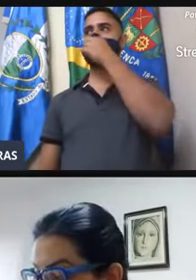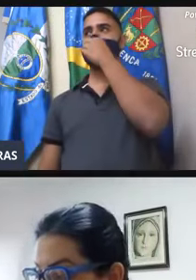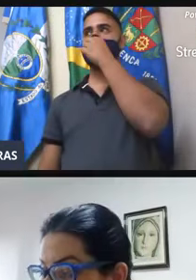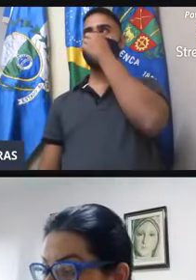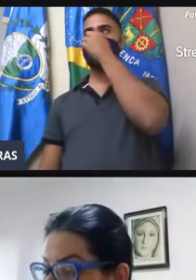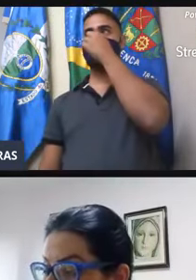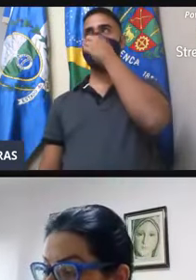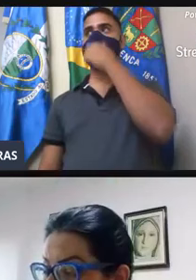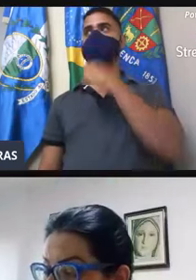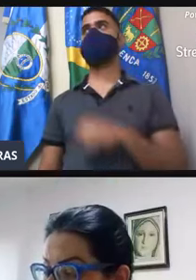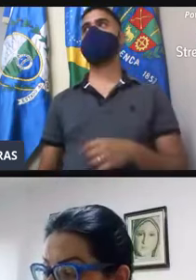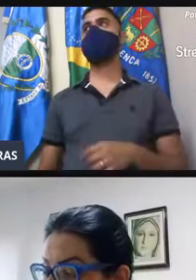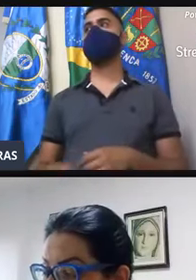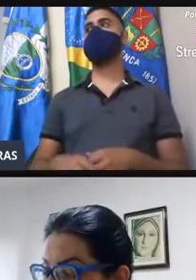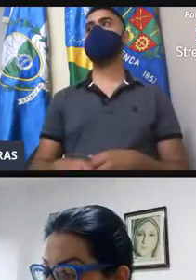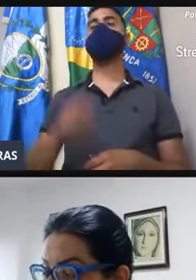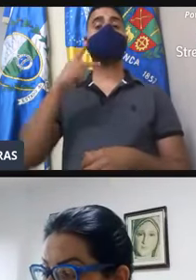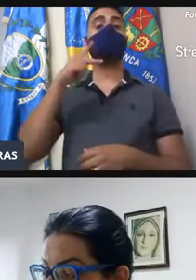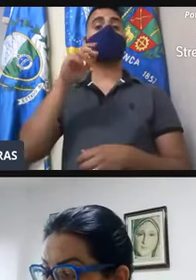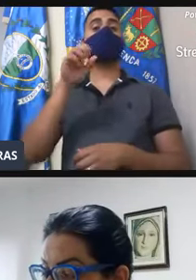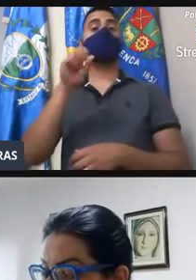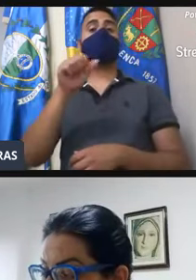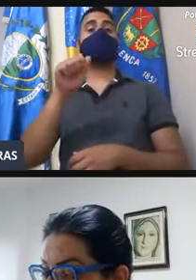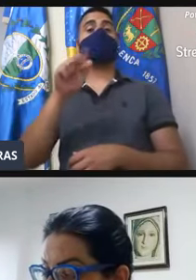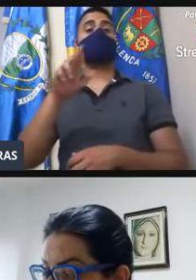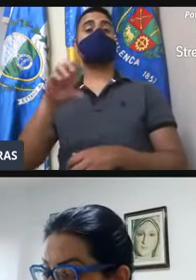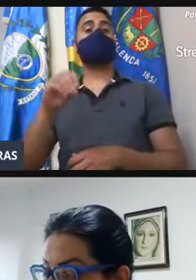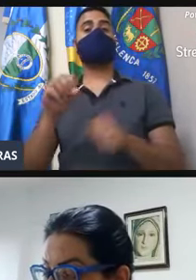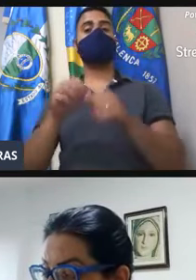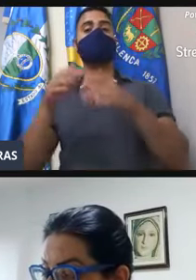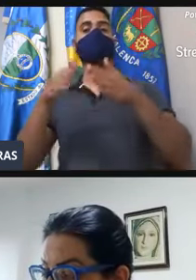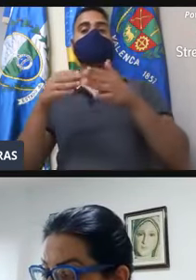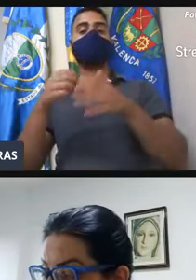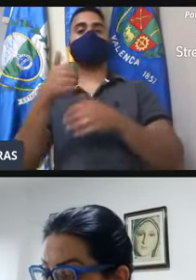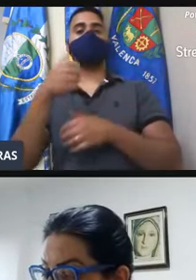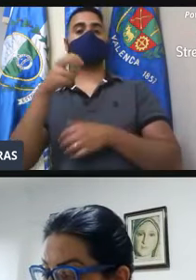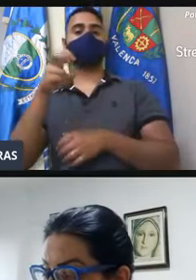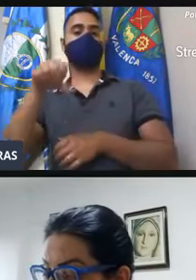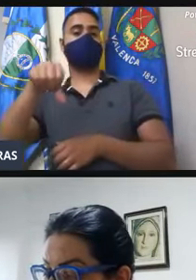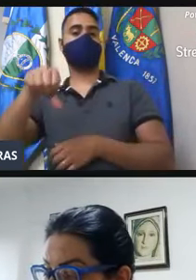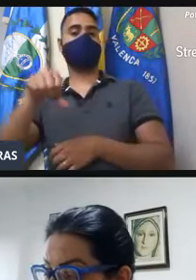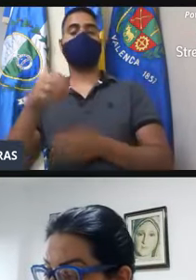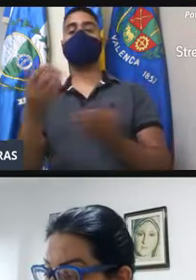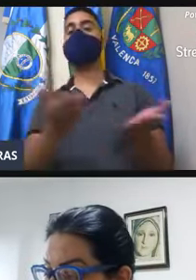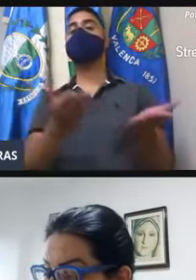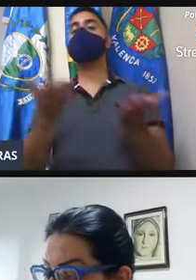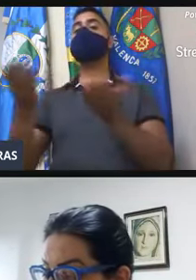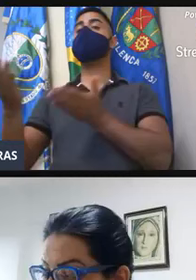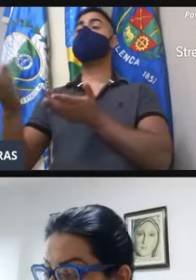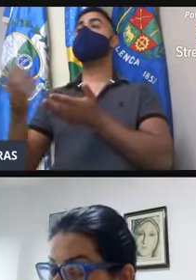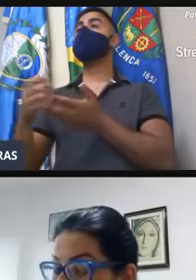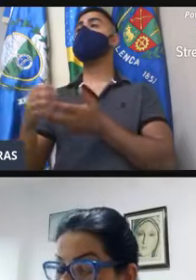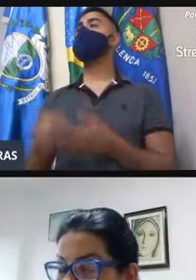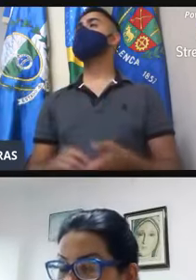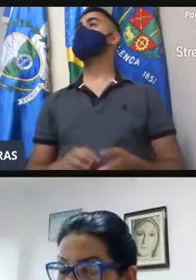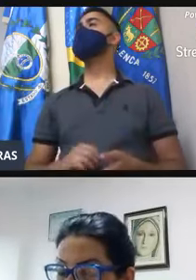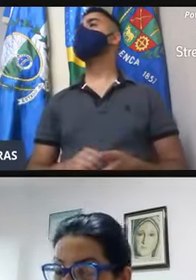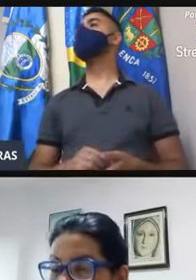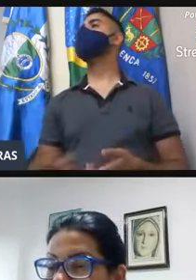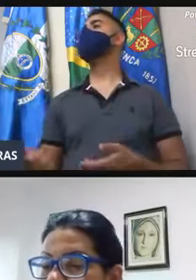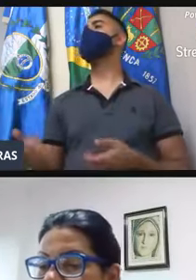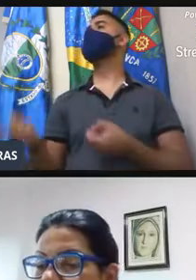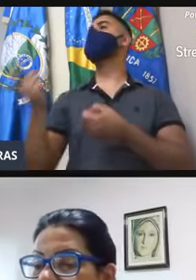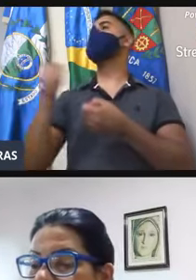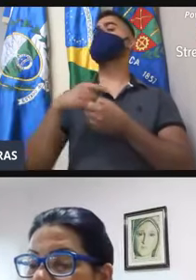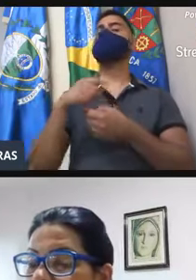O vereador Saulo Correia fez o requerimento 159, no qual ele encaminha a reativação da